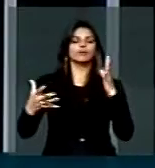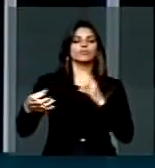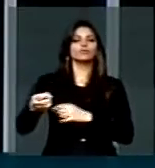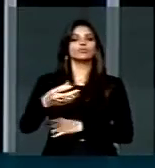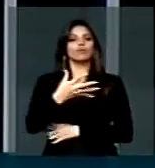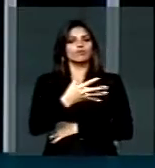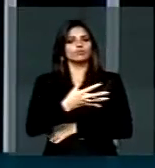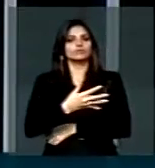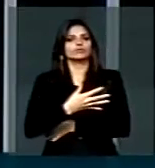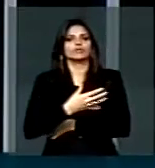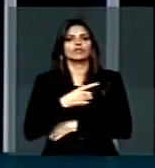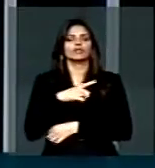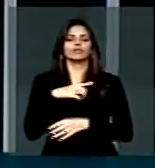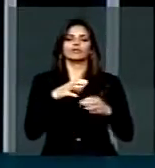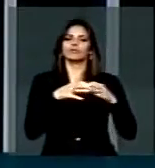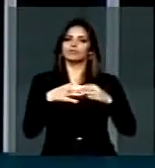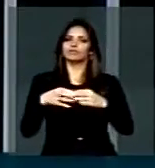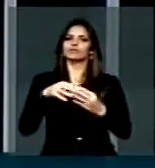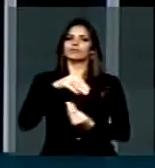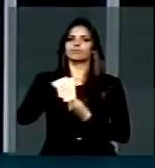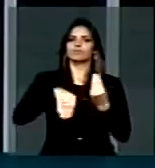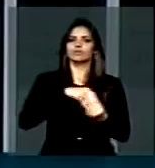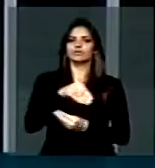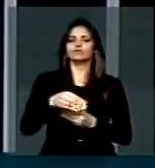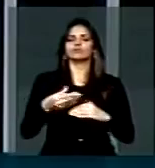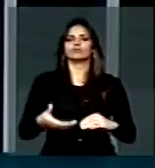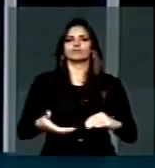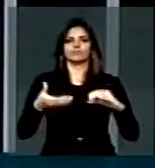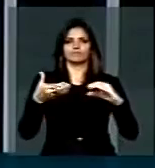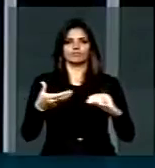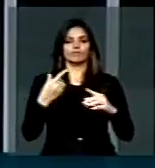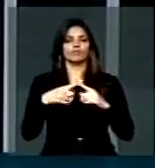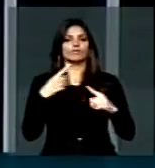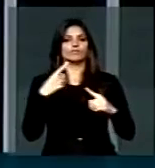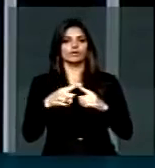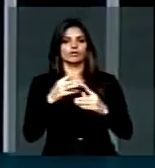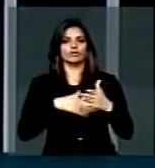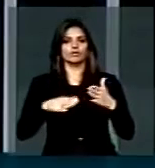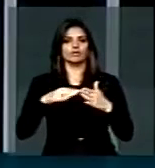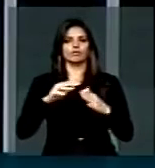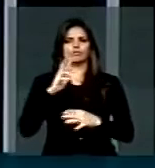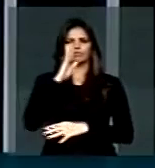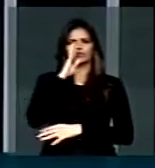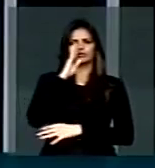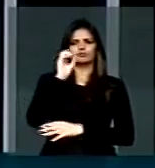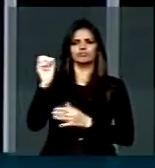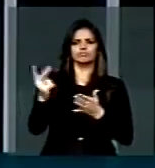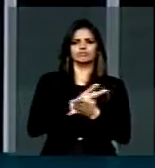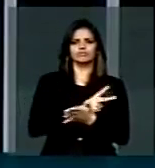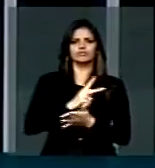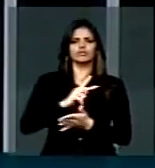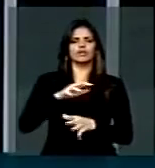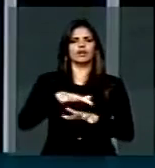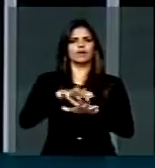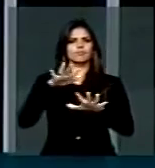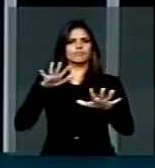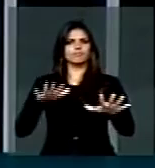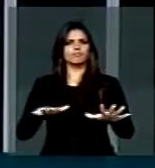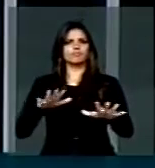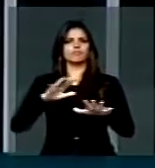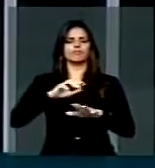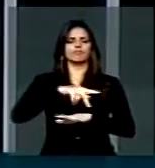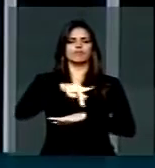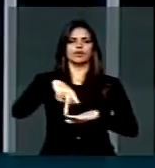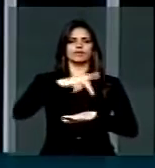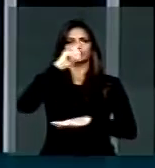uma comissão externa mista do Poder Legislativo para observar os efeitos do regime do apartheid na África do